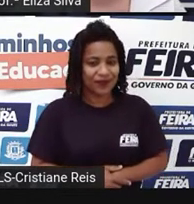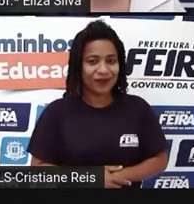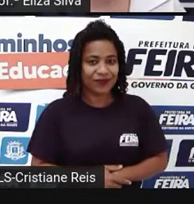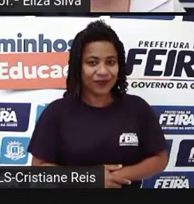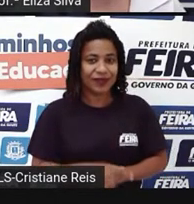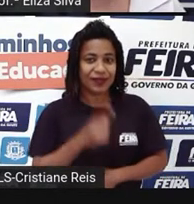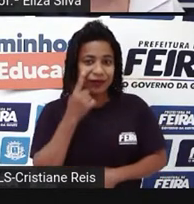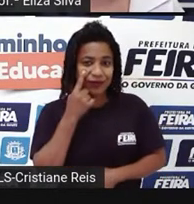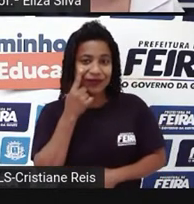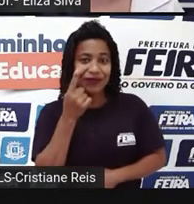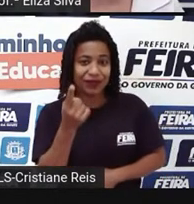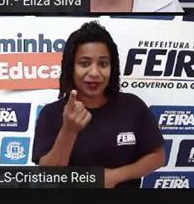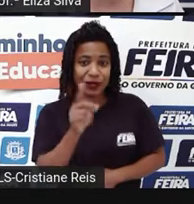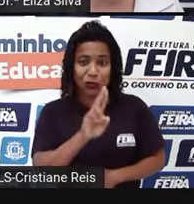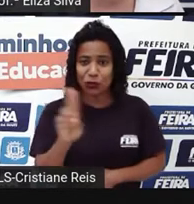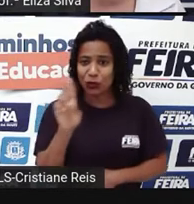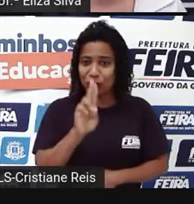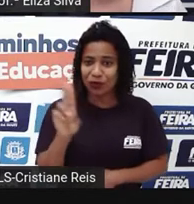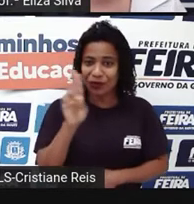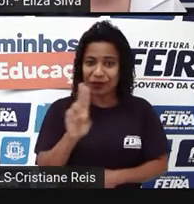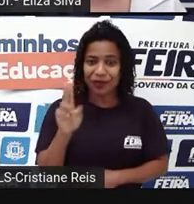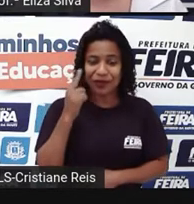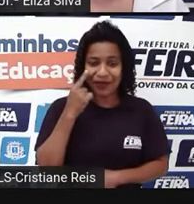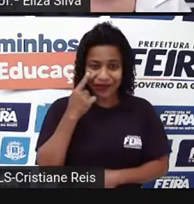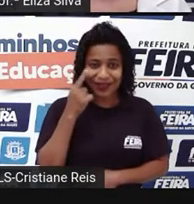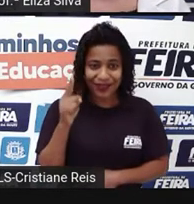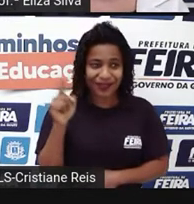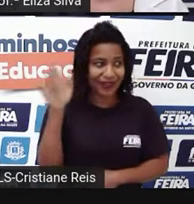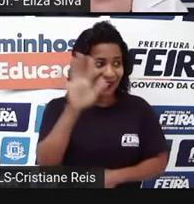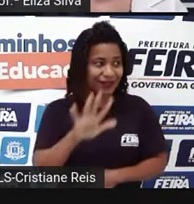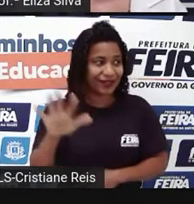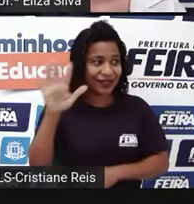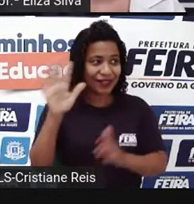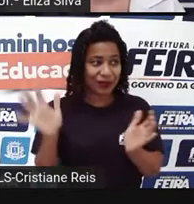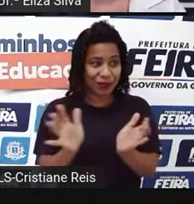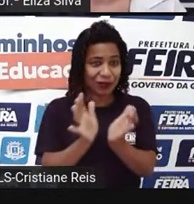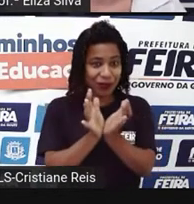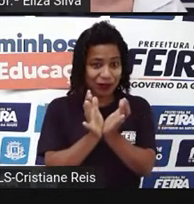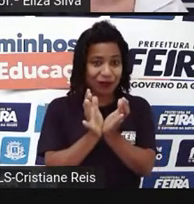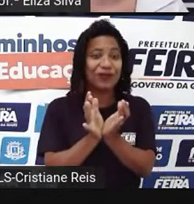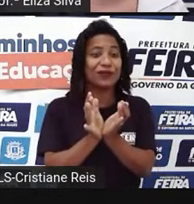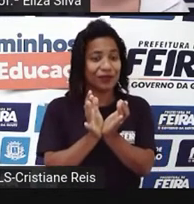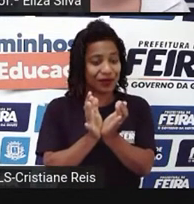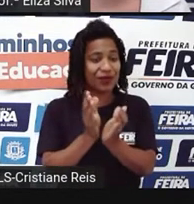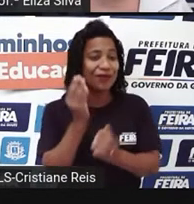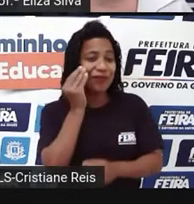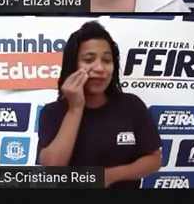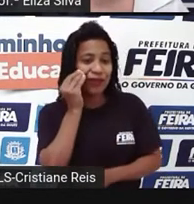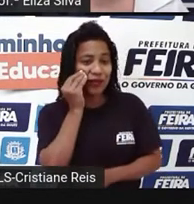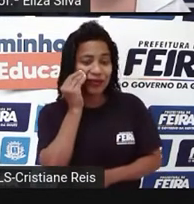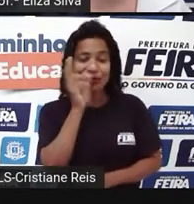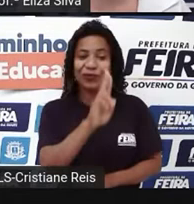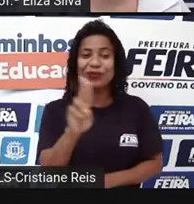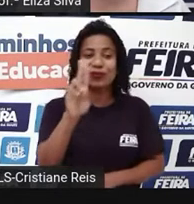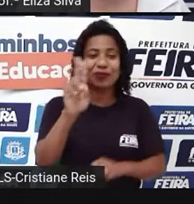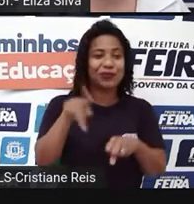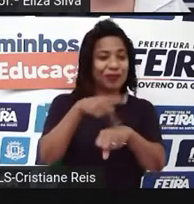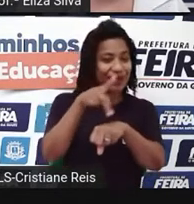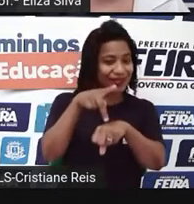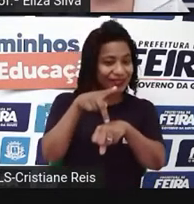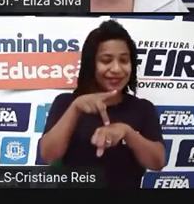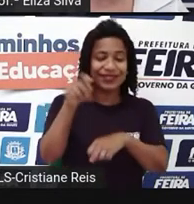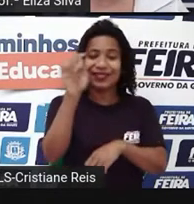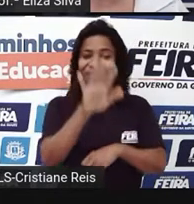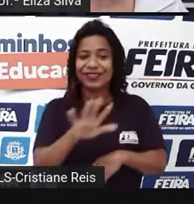nacionalidade norueguês ou norueguesa, é um dos exemplos, né, do nome do país e da nacionalidade inglês